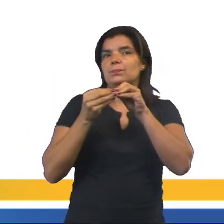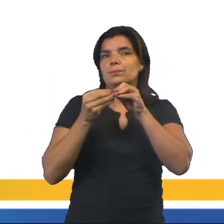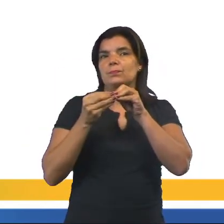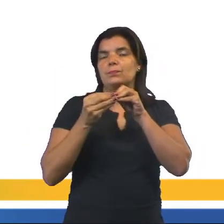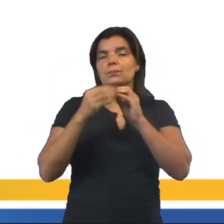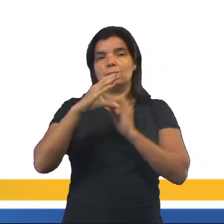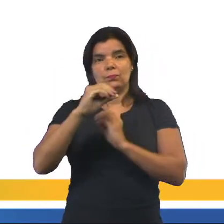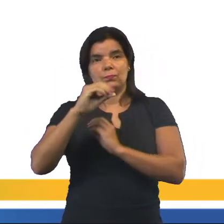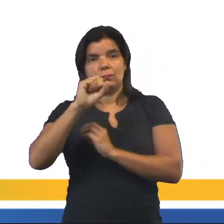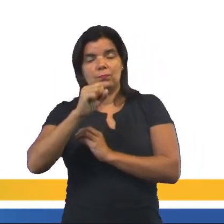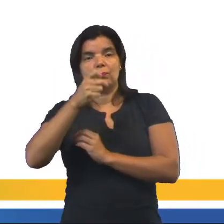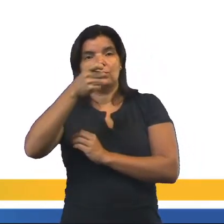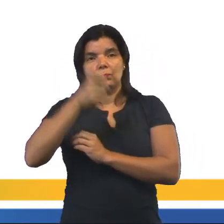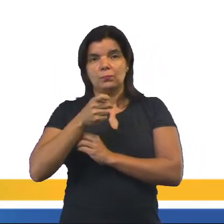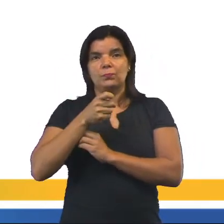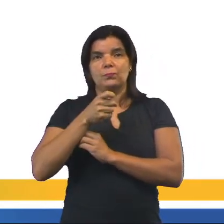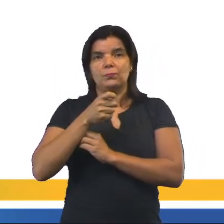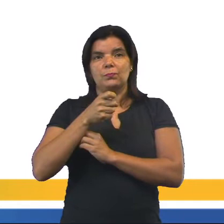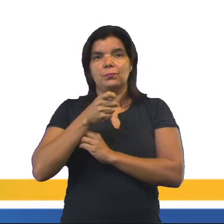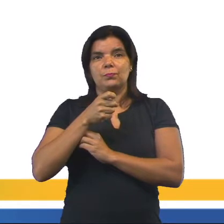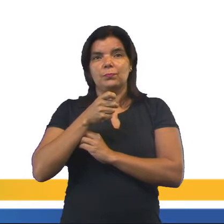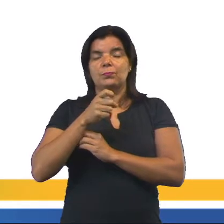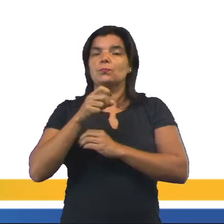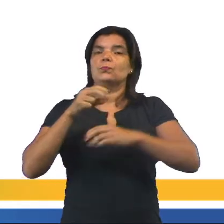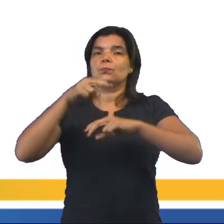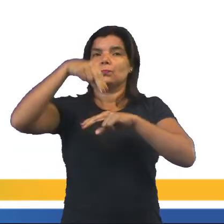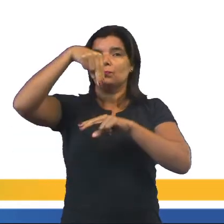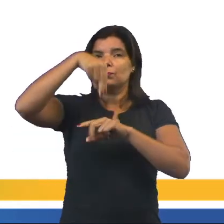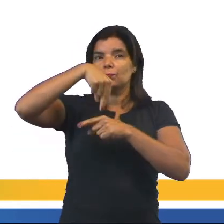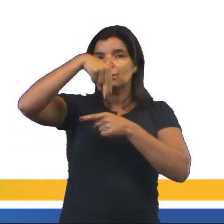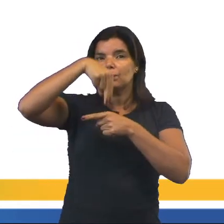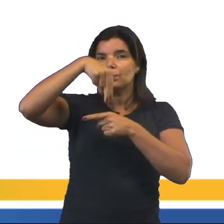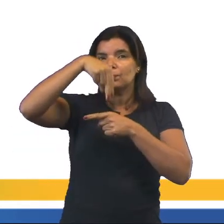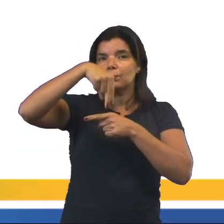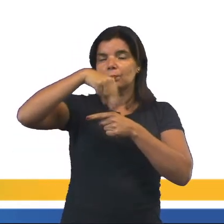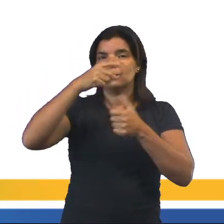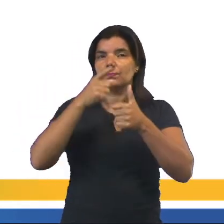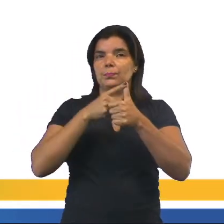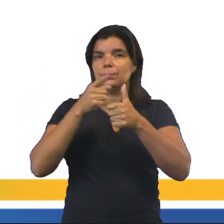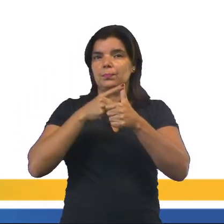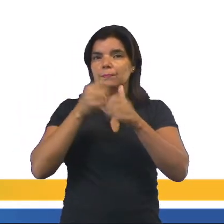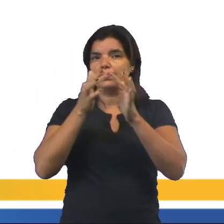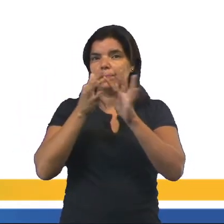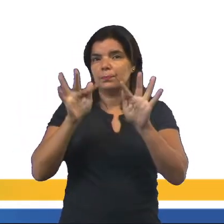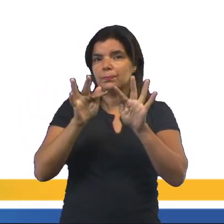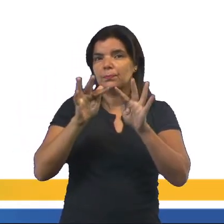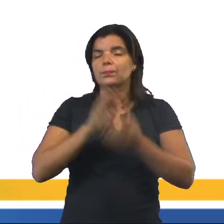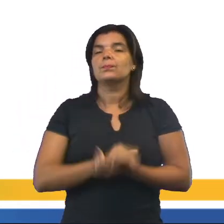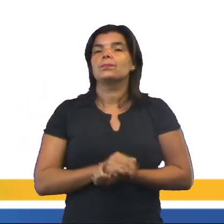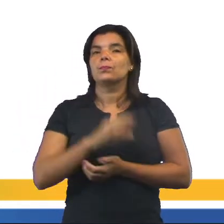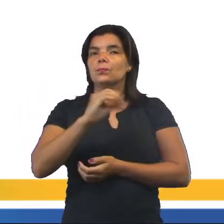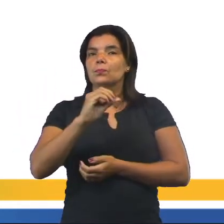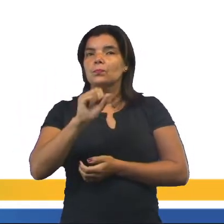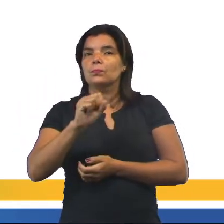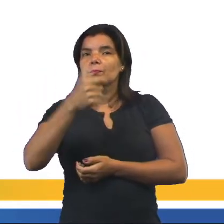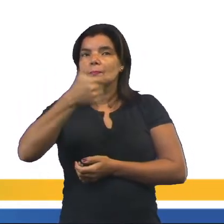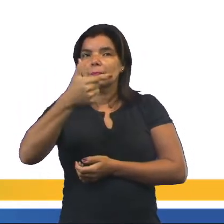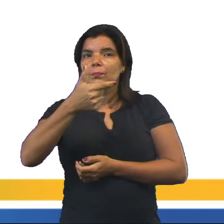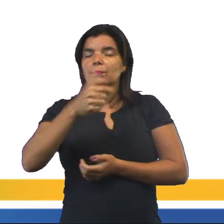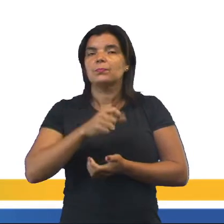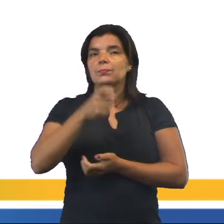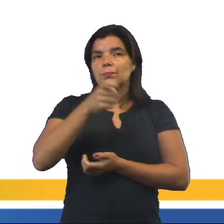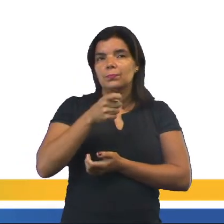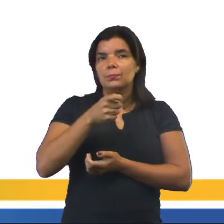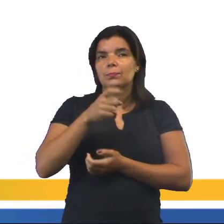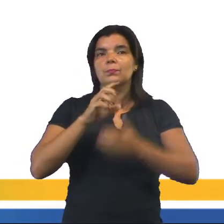Simplificando isso aí, o cosseno de x do numerador da primeira função com o cosseno ao